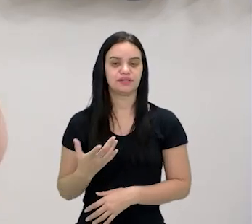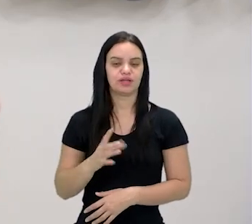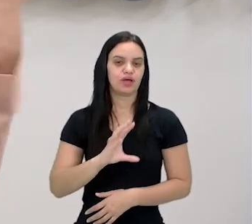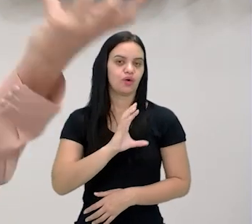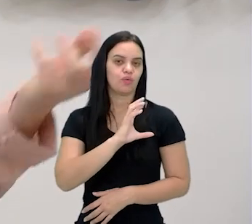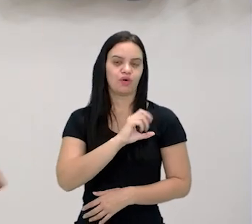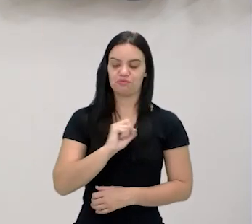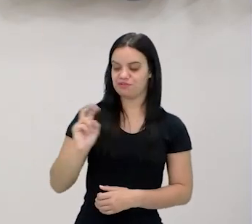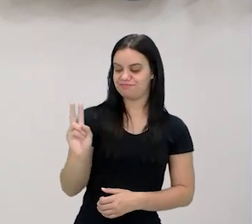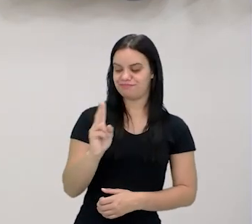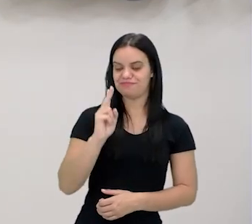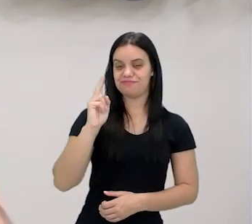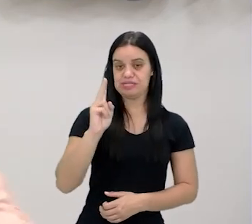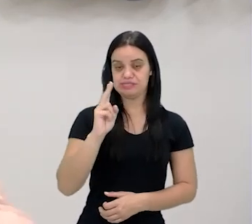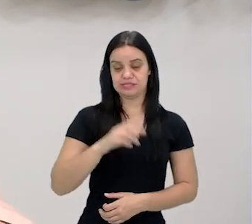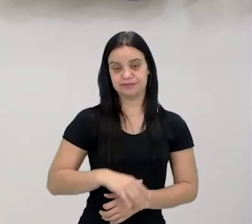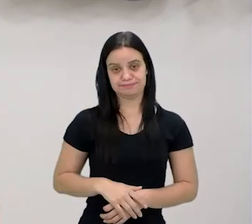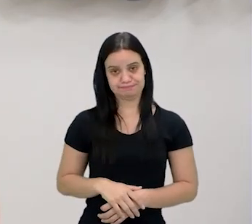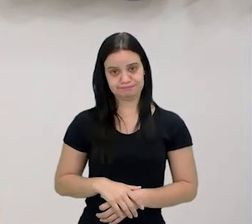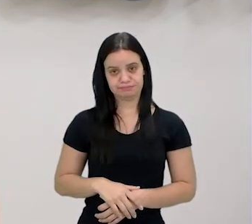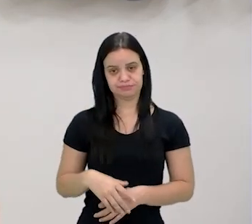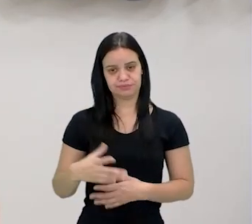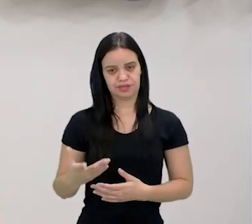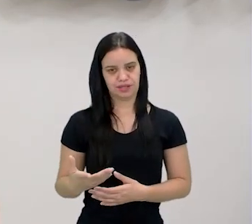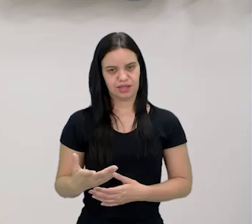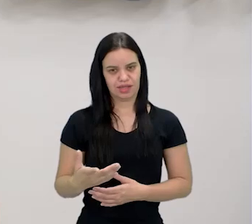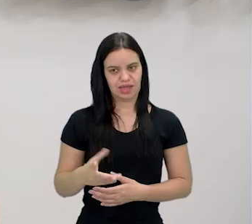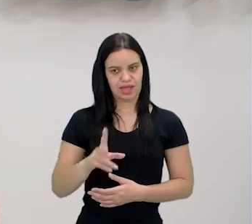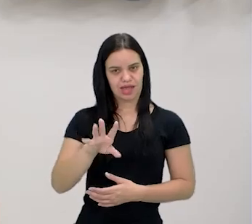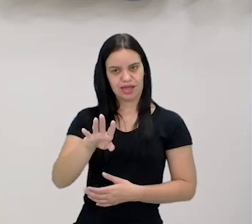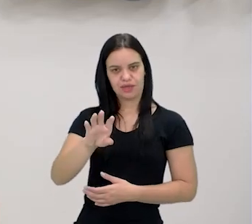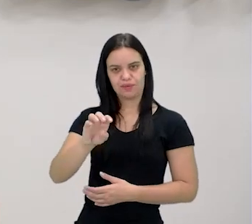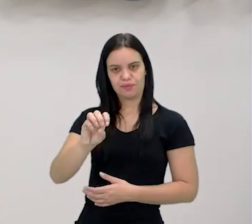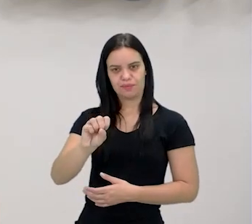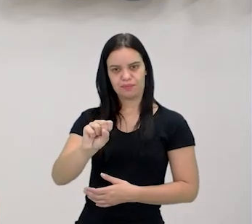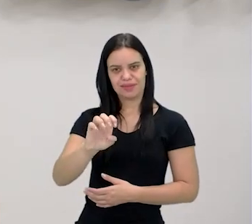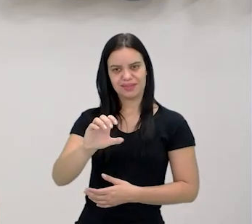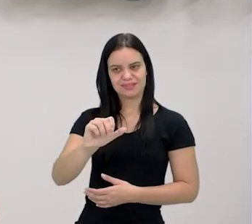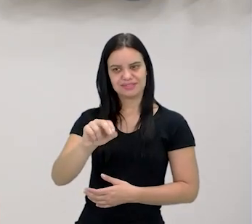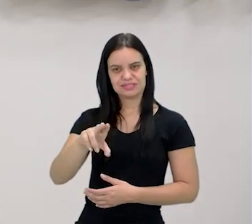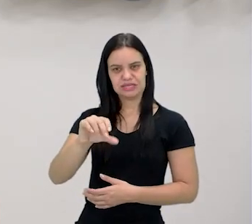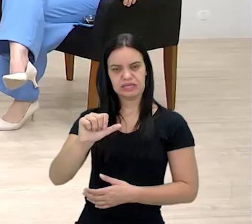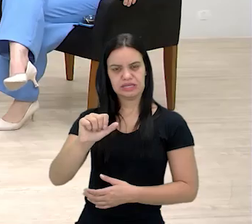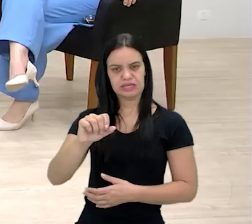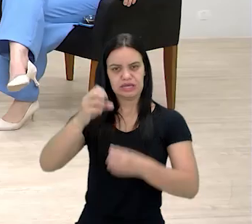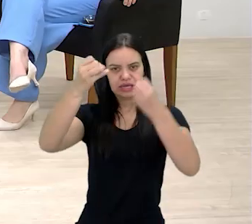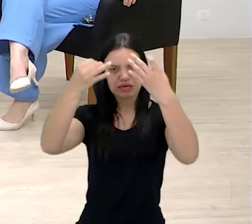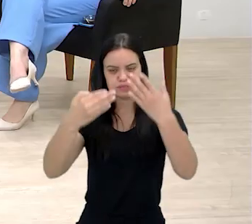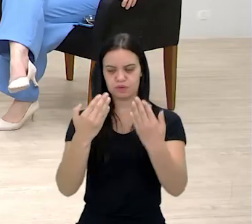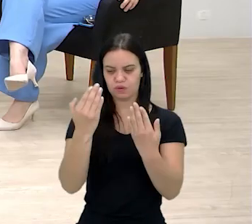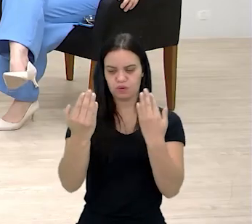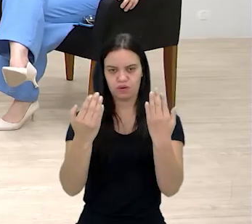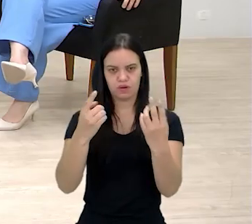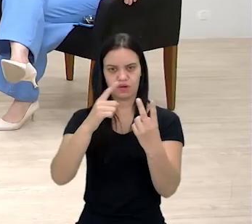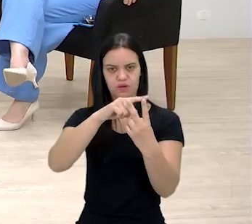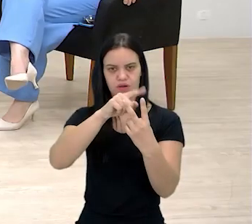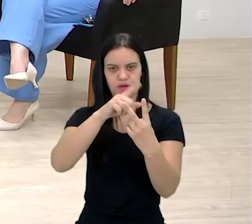amor vencesse. Aí eu escuto o professor Bessani falar aqui da água com o vinho, que se misturam